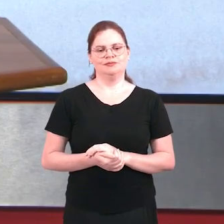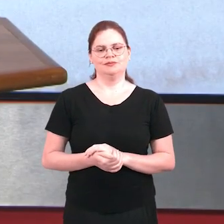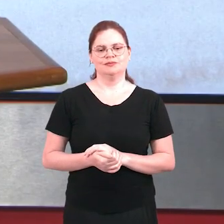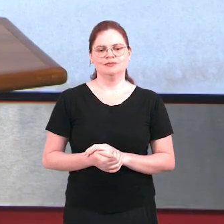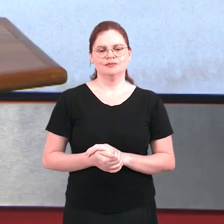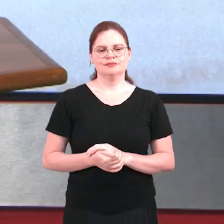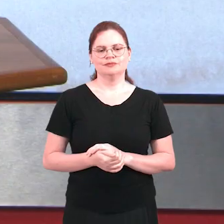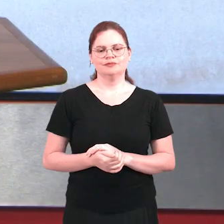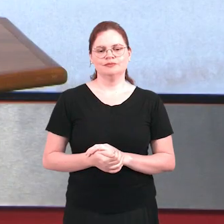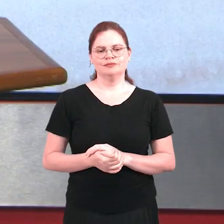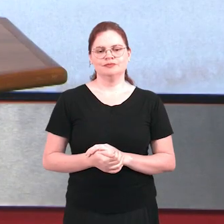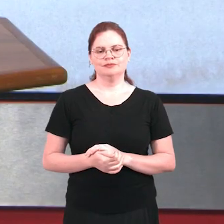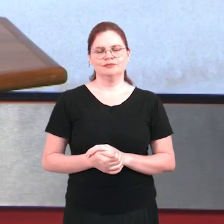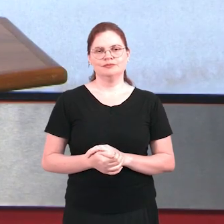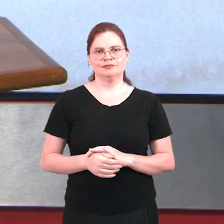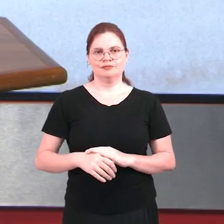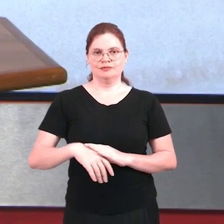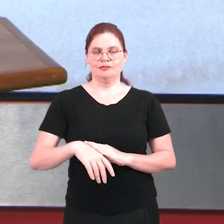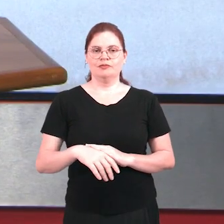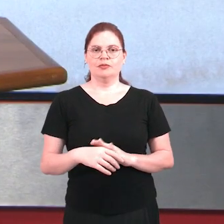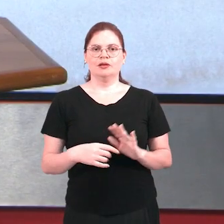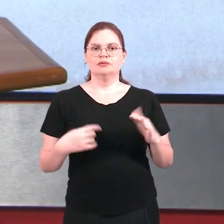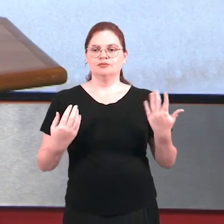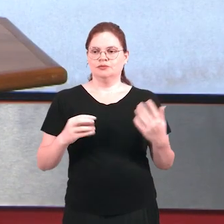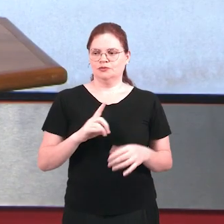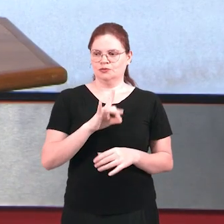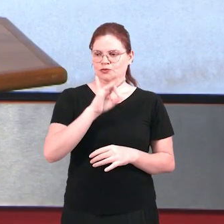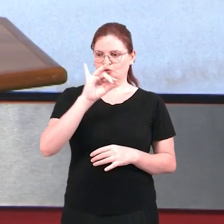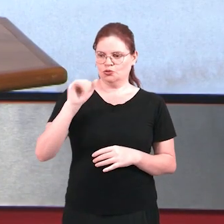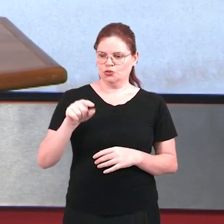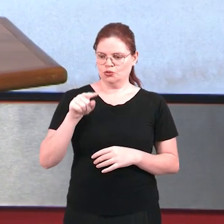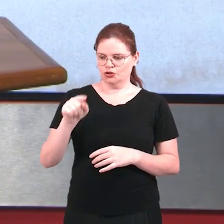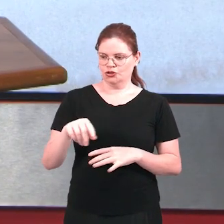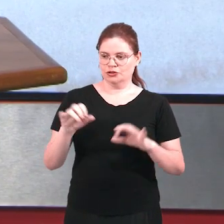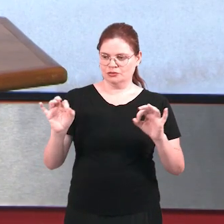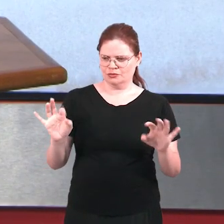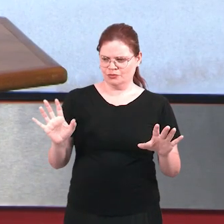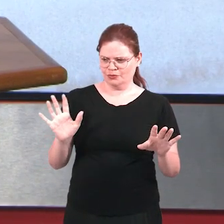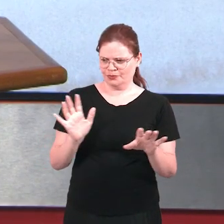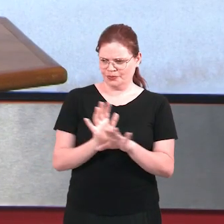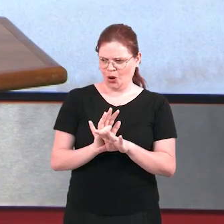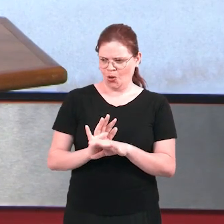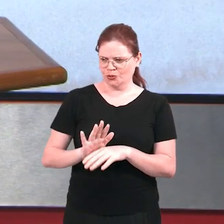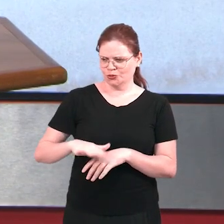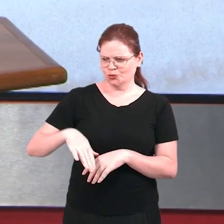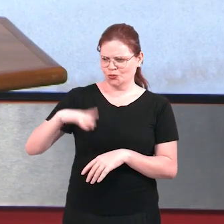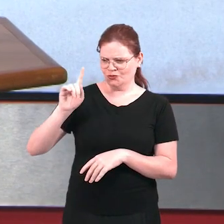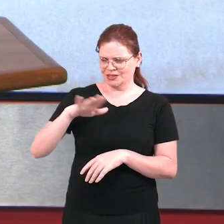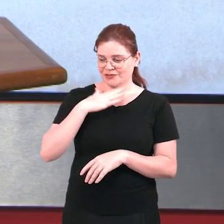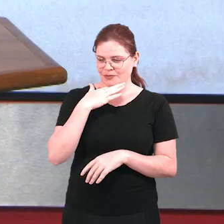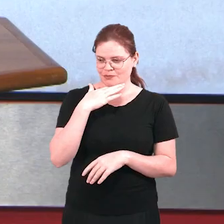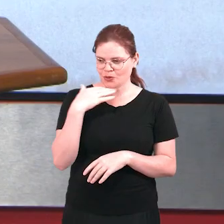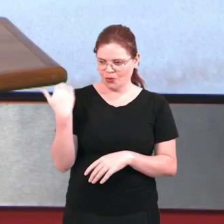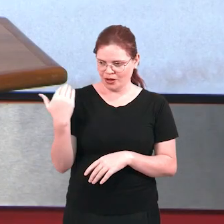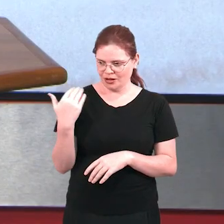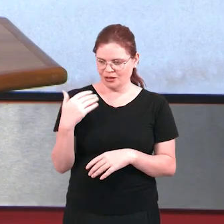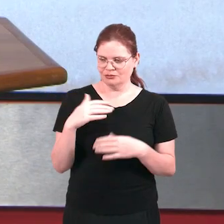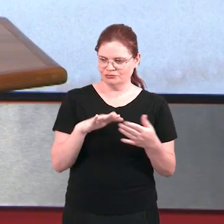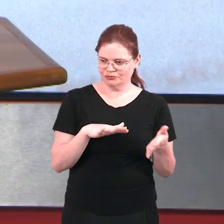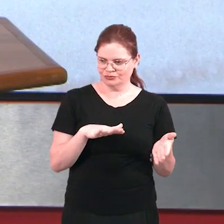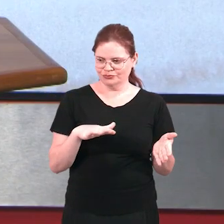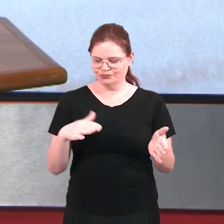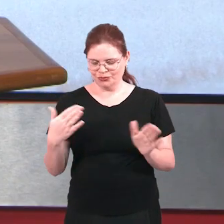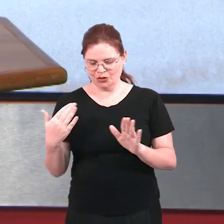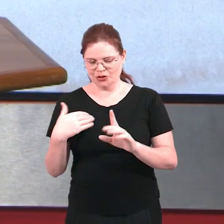Quando os teus dias forem completos e vieres a dormir com os teus pais, então farei